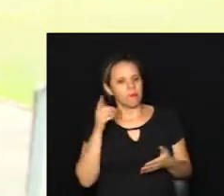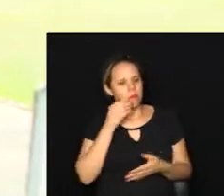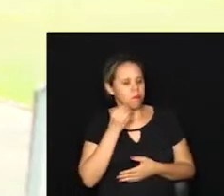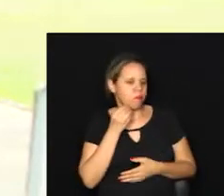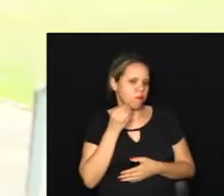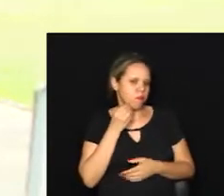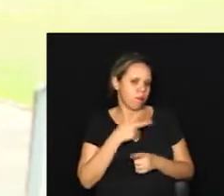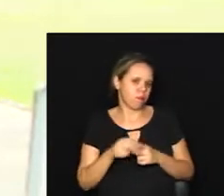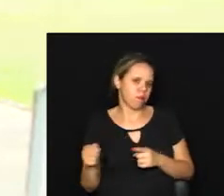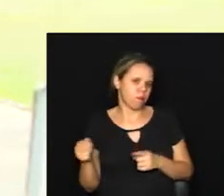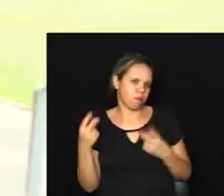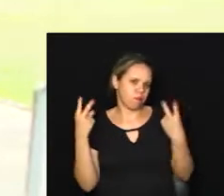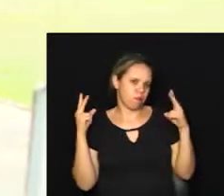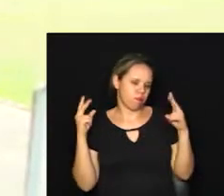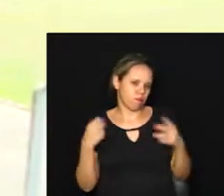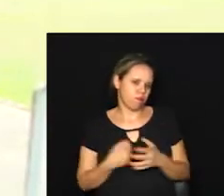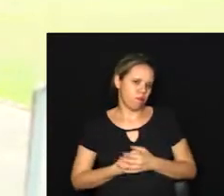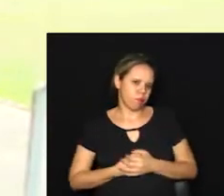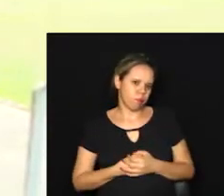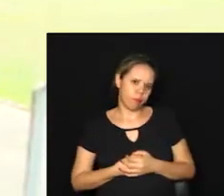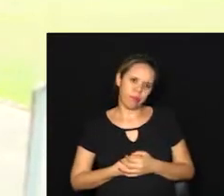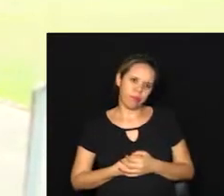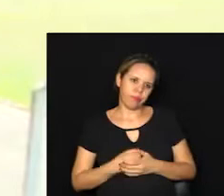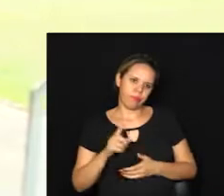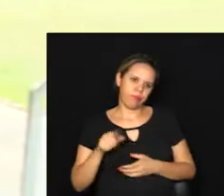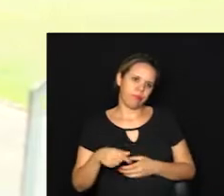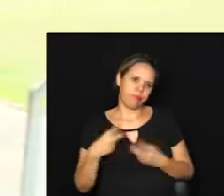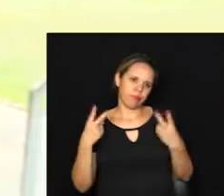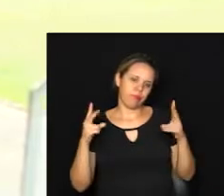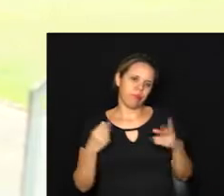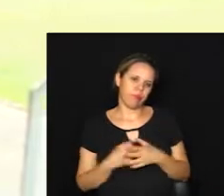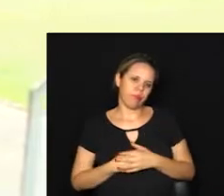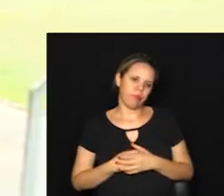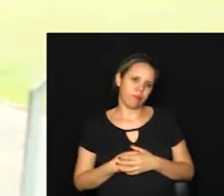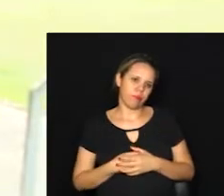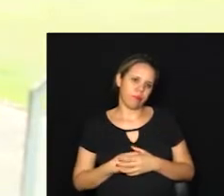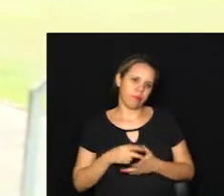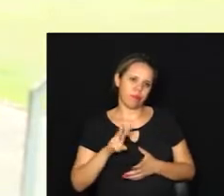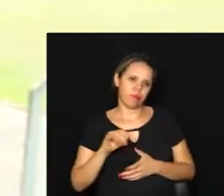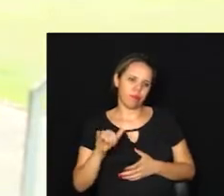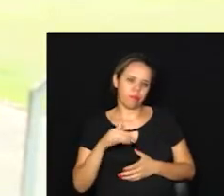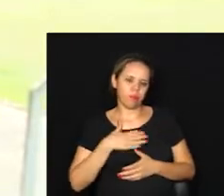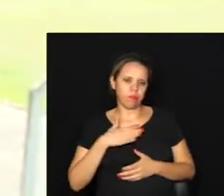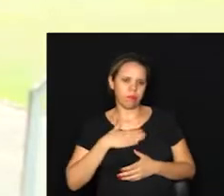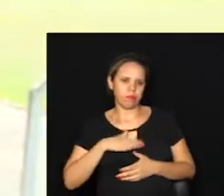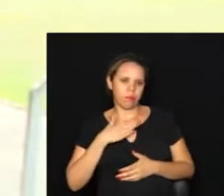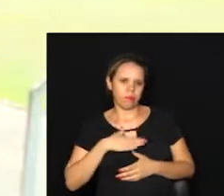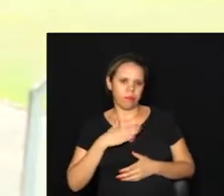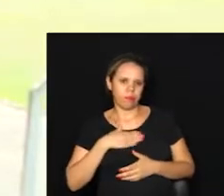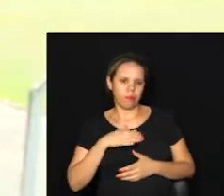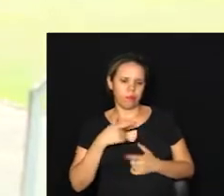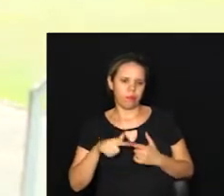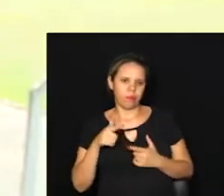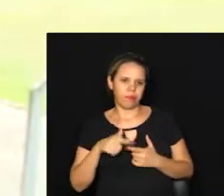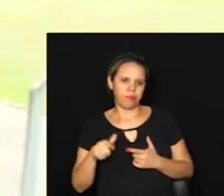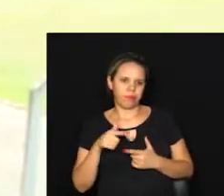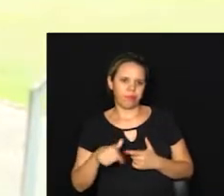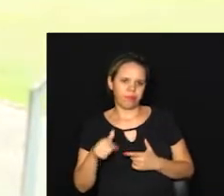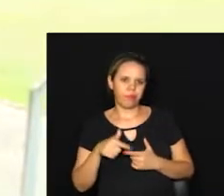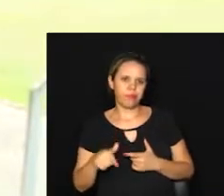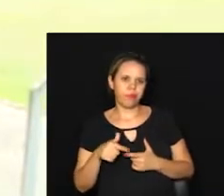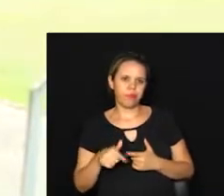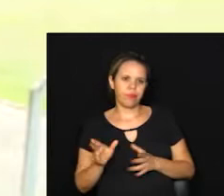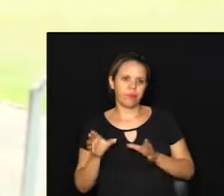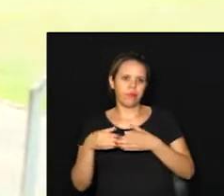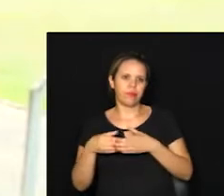chance de sair com uma vitória. E essa vitória vai acalmar os problemas do lado